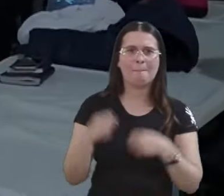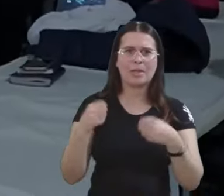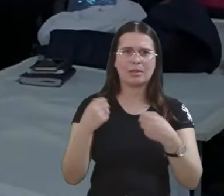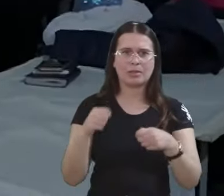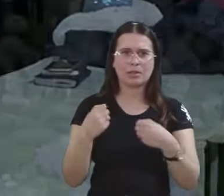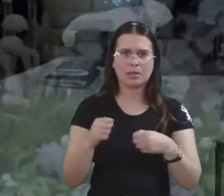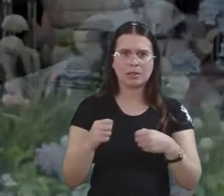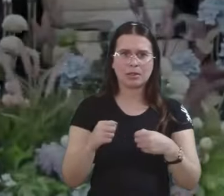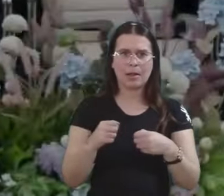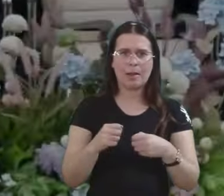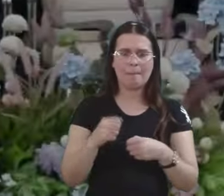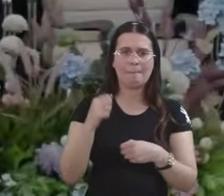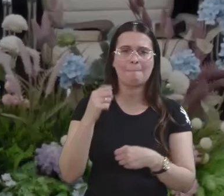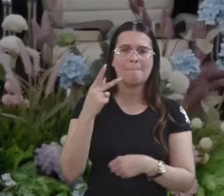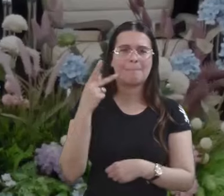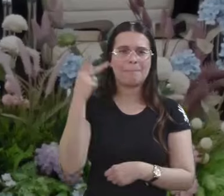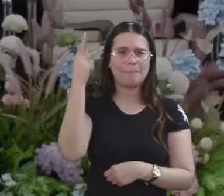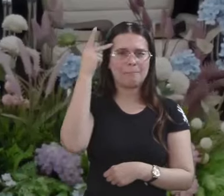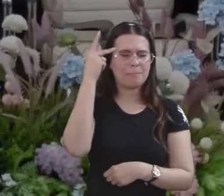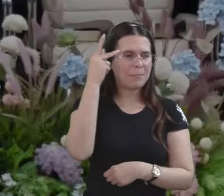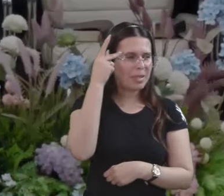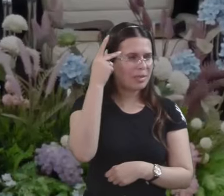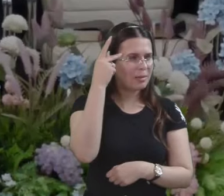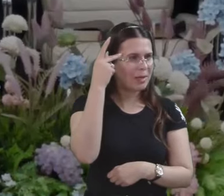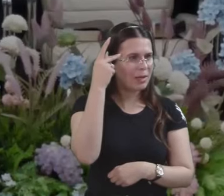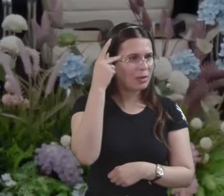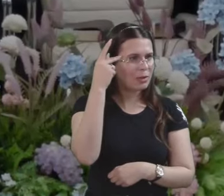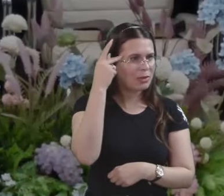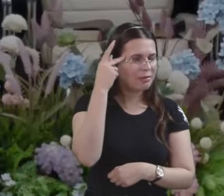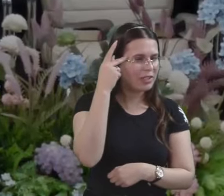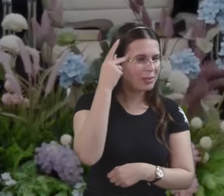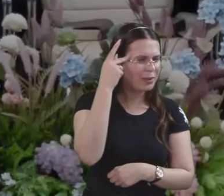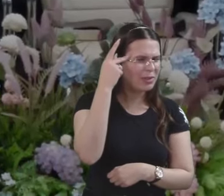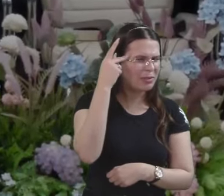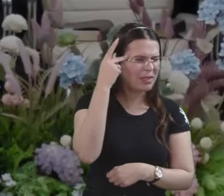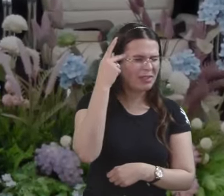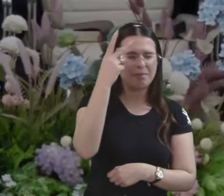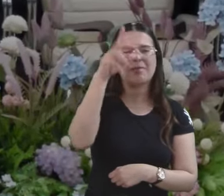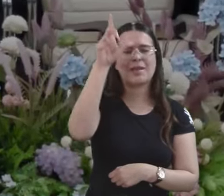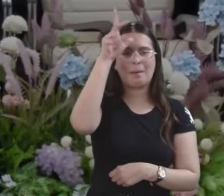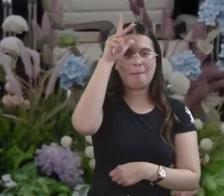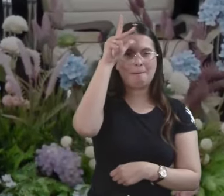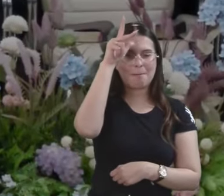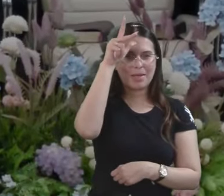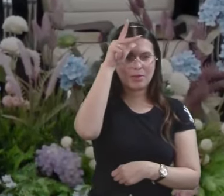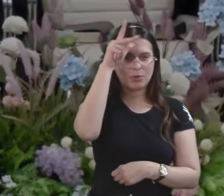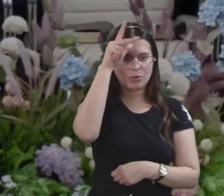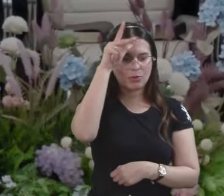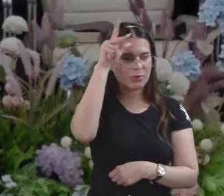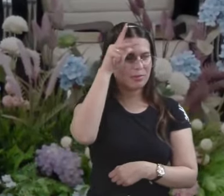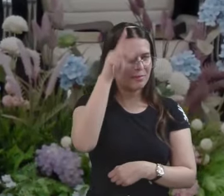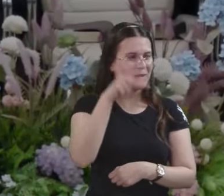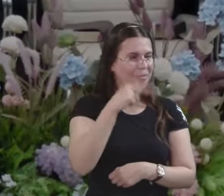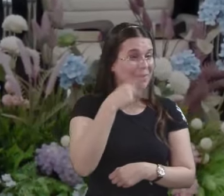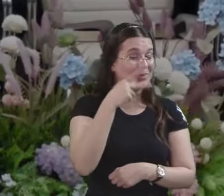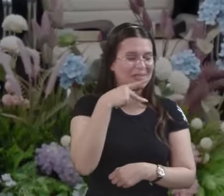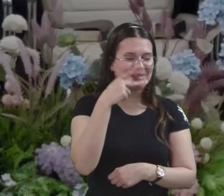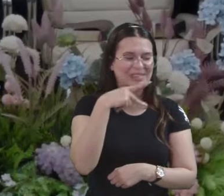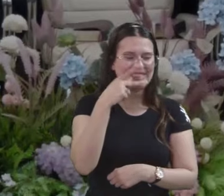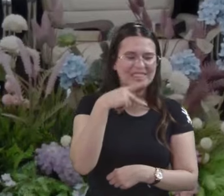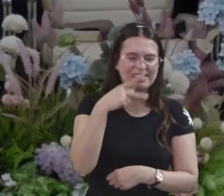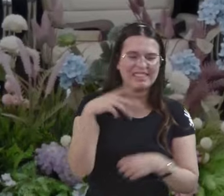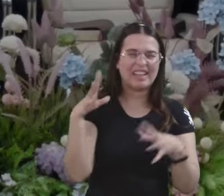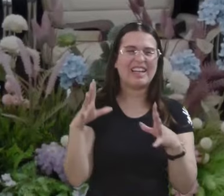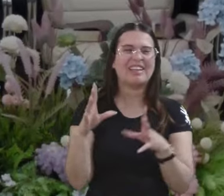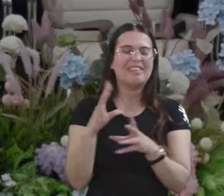bairro. Tem que fechar o bairro. E para receber o povo aqui é por turno. E culto, e culto, e culto. Hoje à noite é